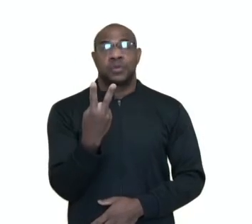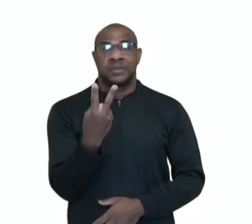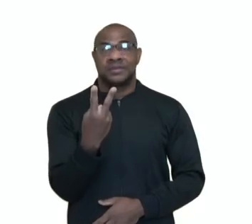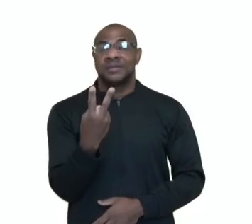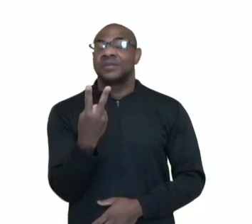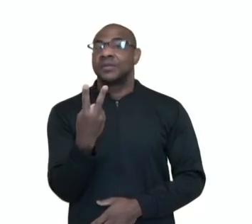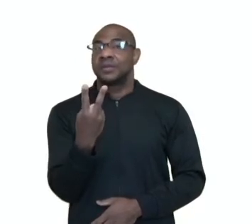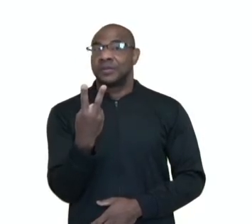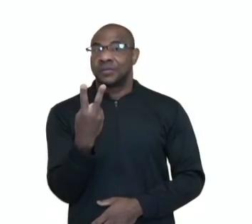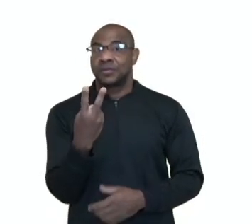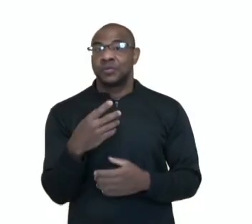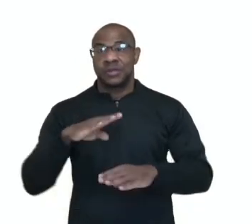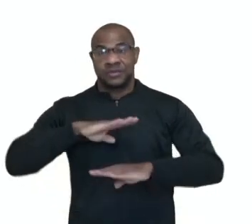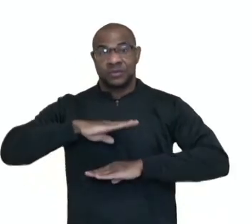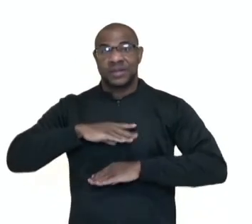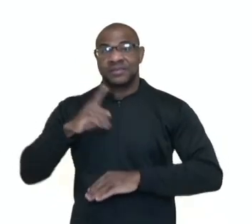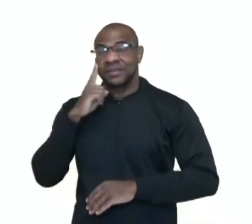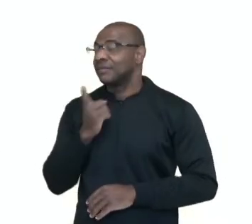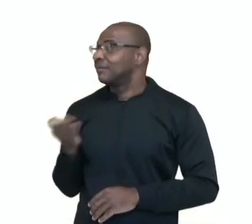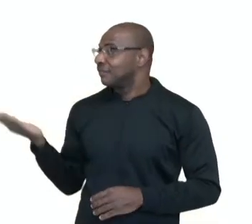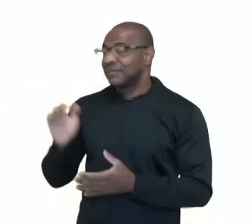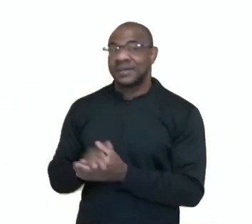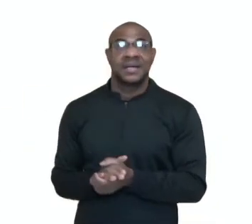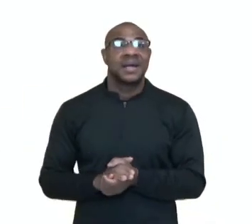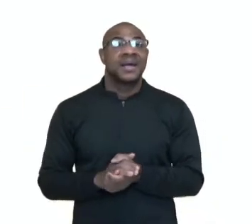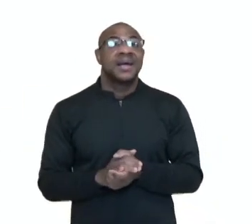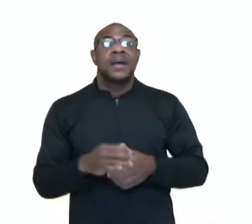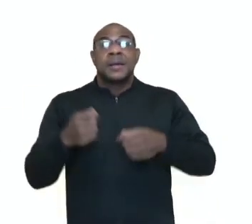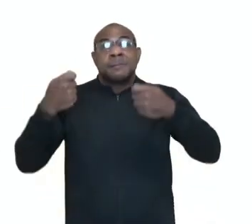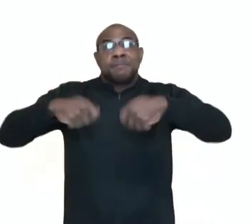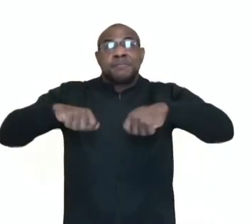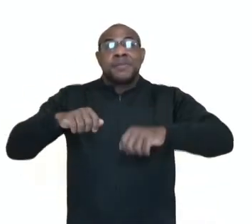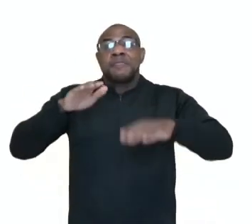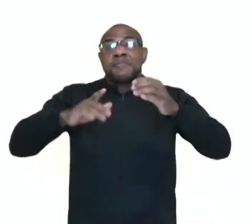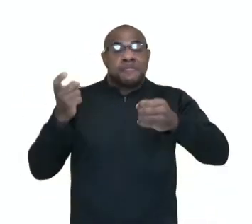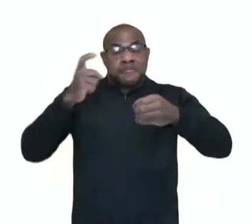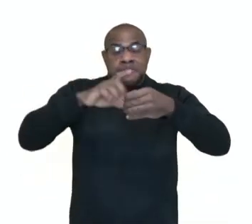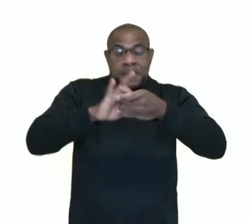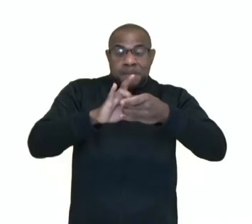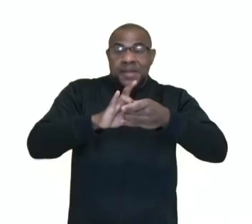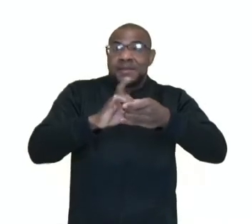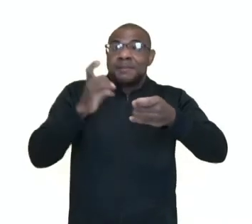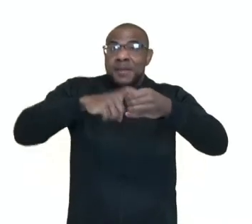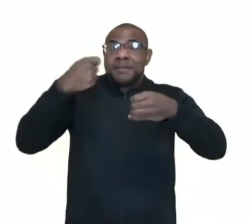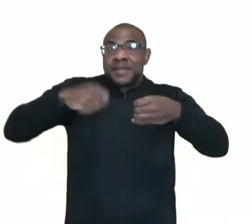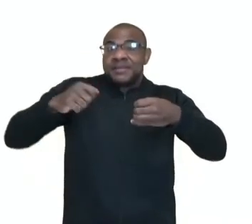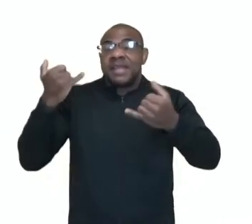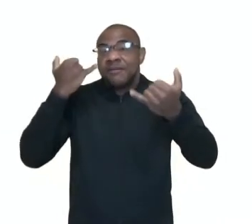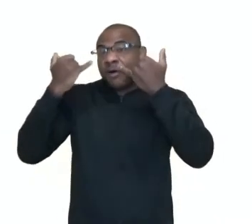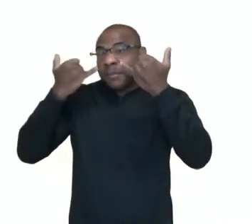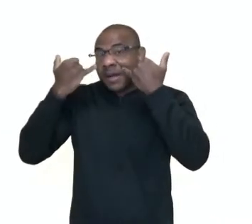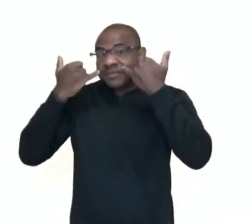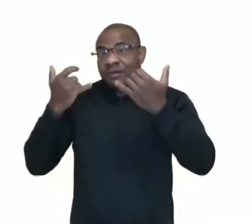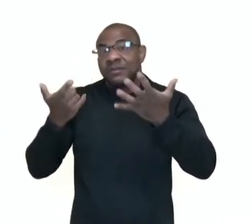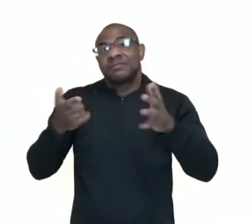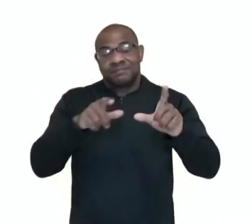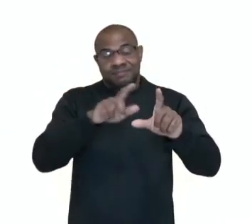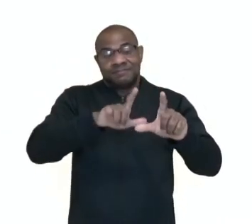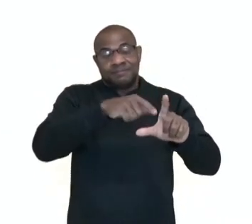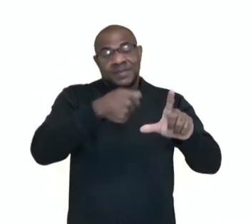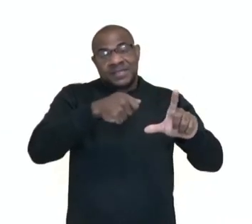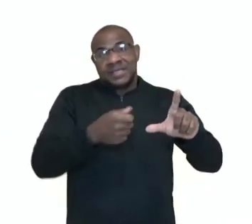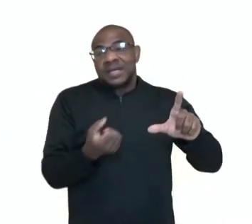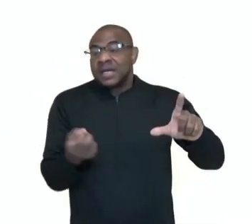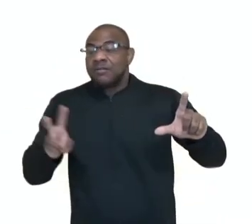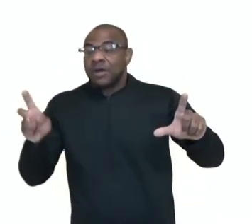aí. Variável dependente, que é aquela que precisa de uma informação, que é o valor a ser pago, e a